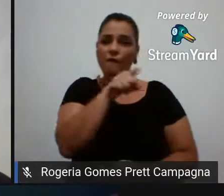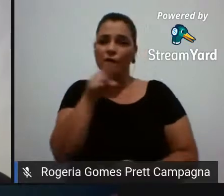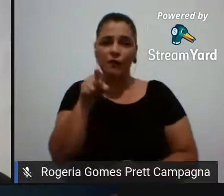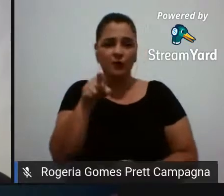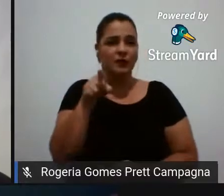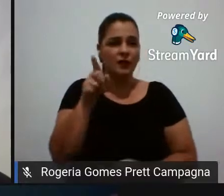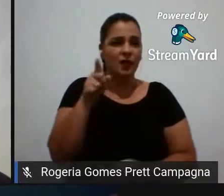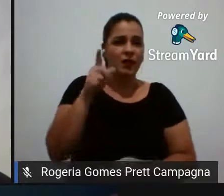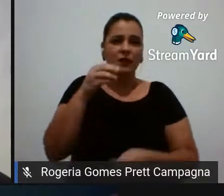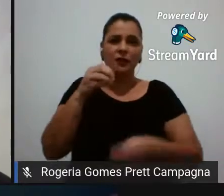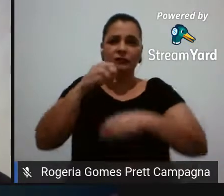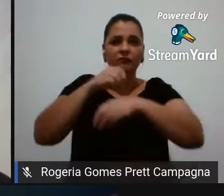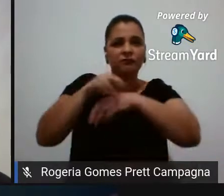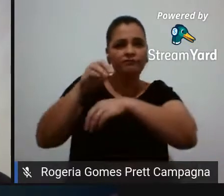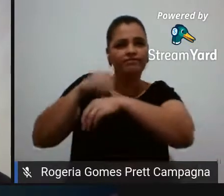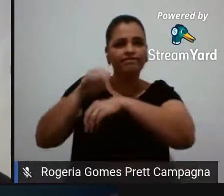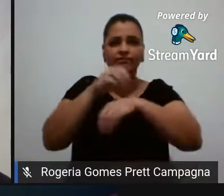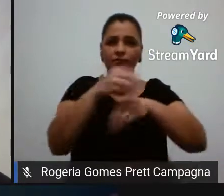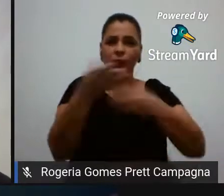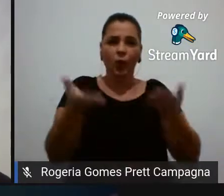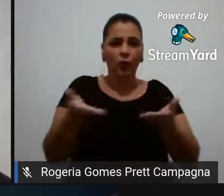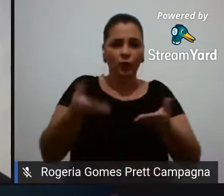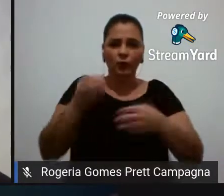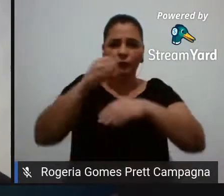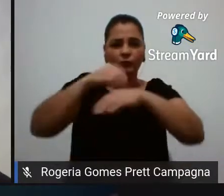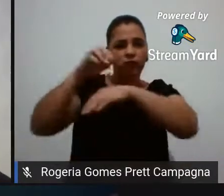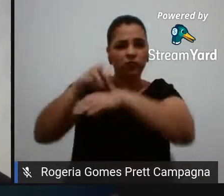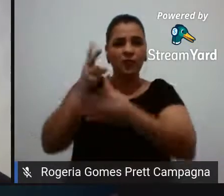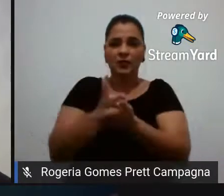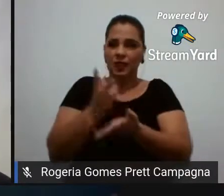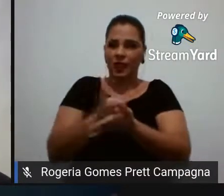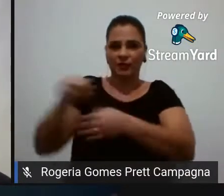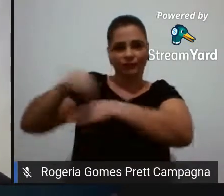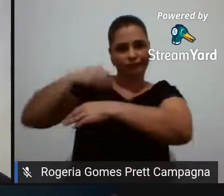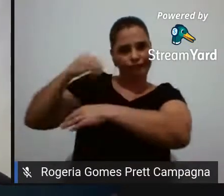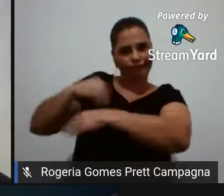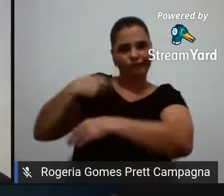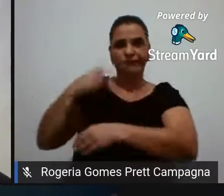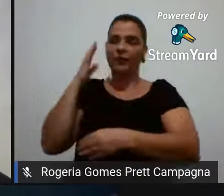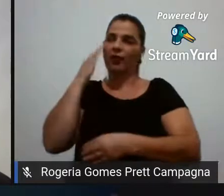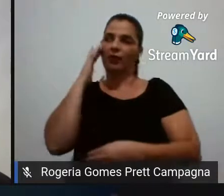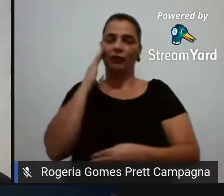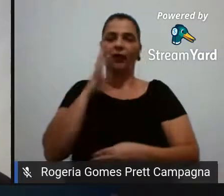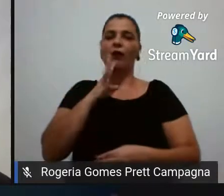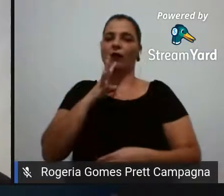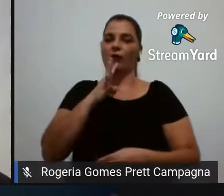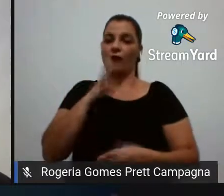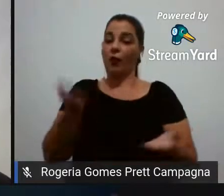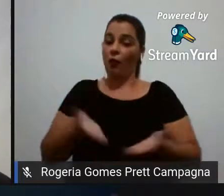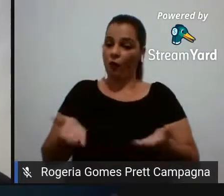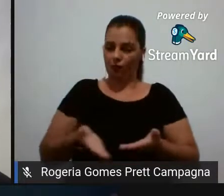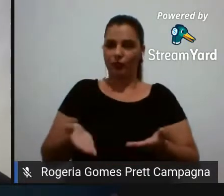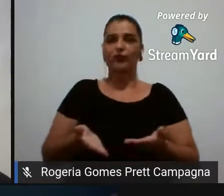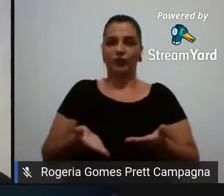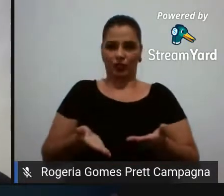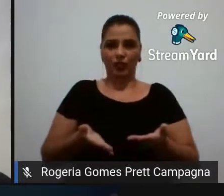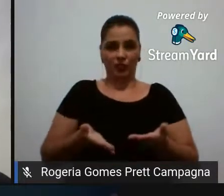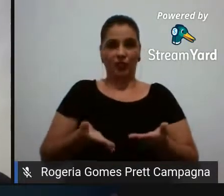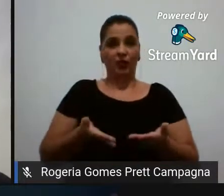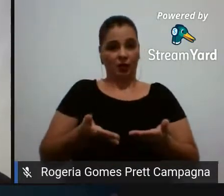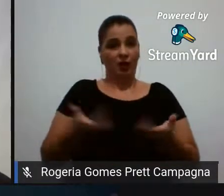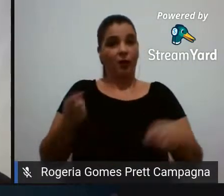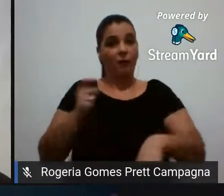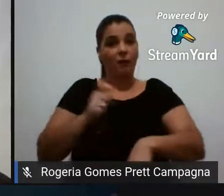estar compartilhando conosco isso, porque esse compartilhar, e a web de hoje é, neste sentido também, um momento